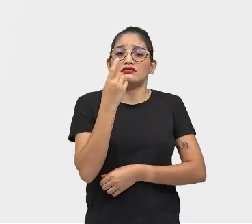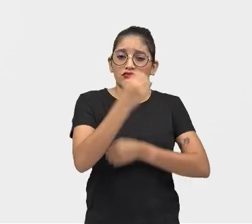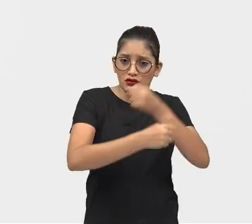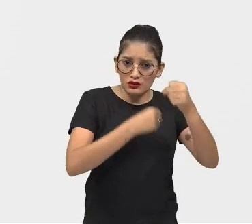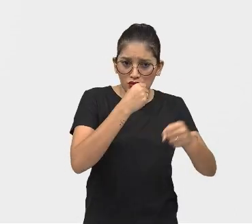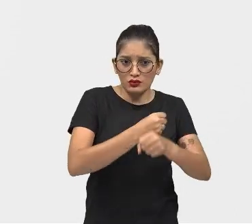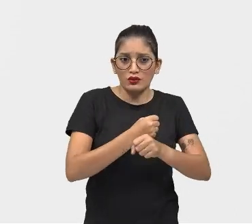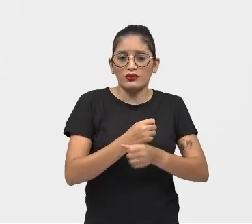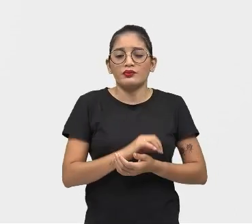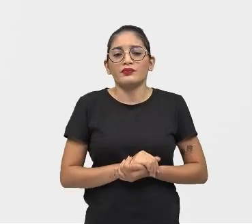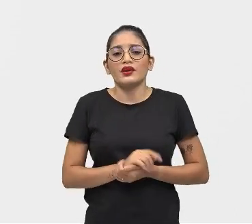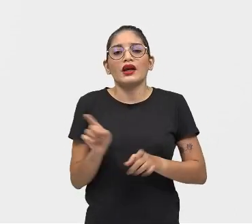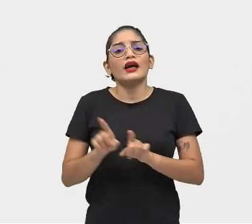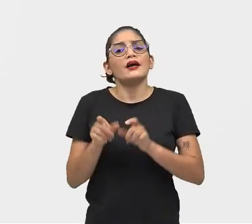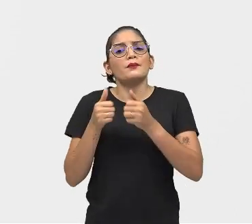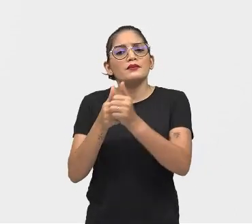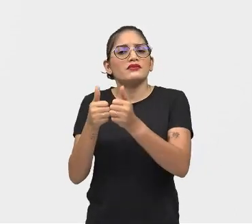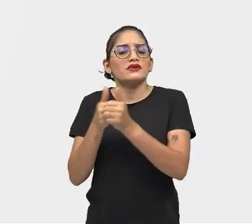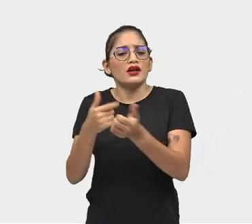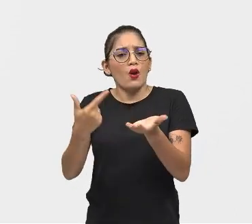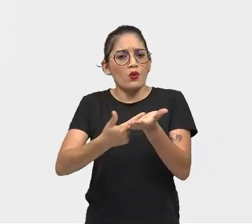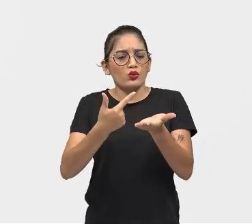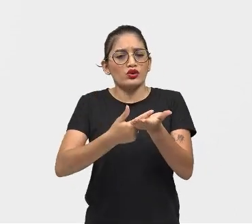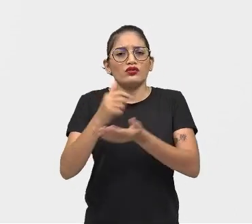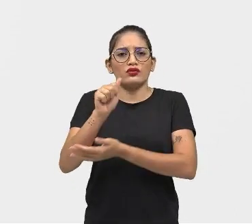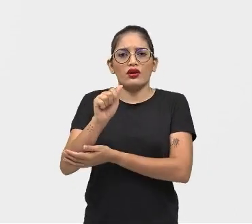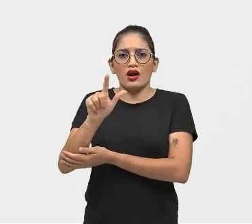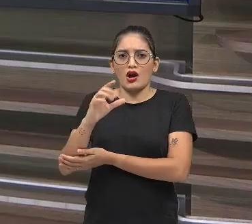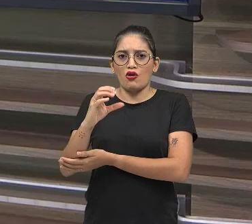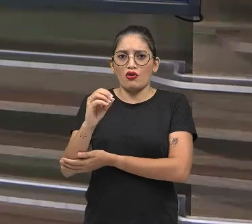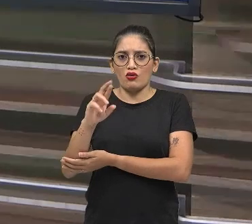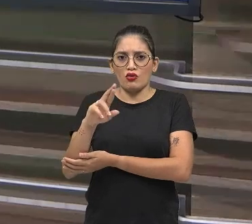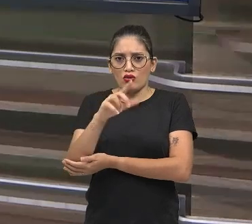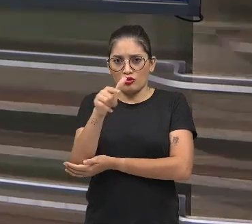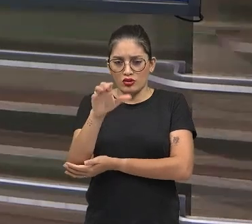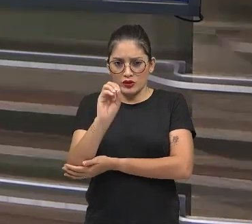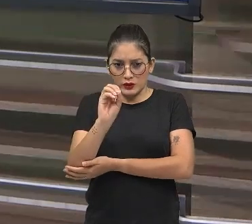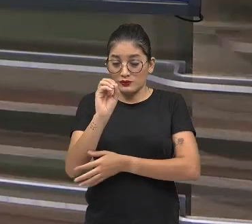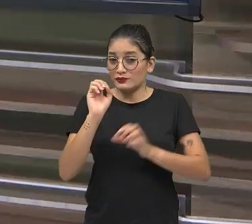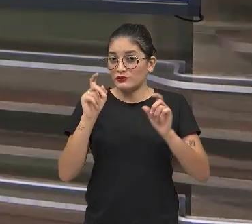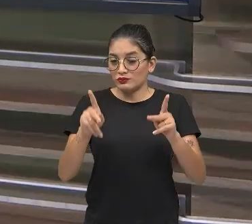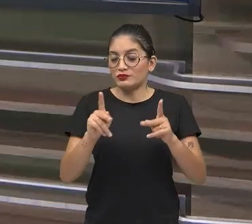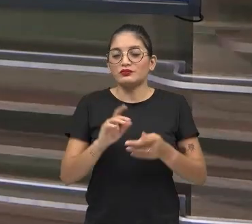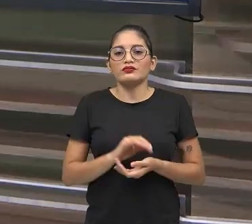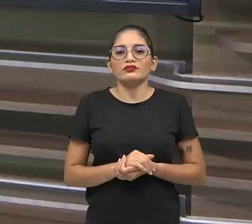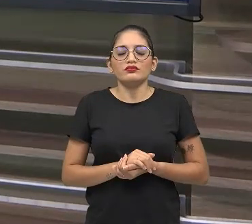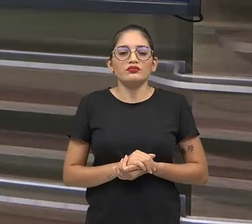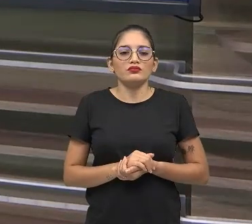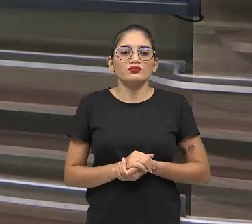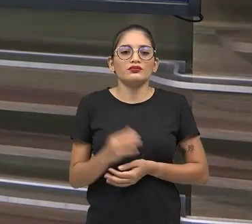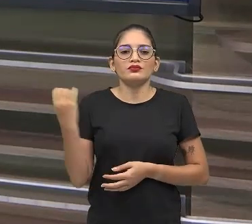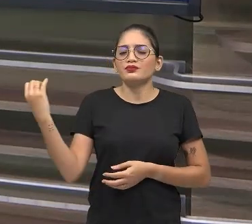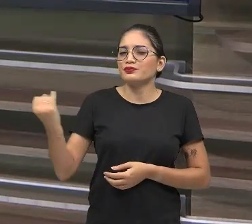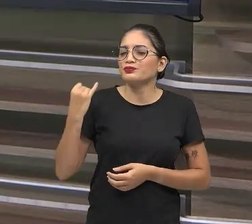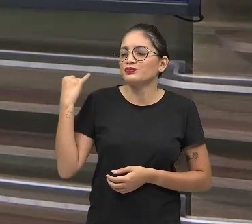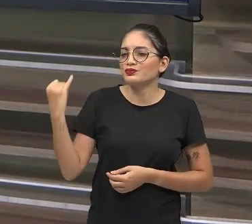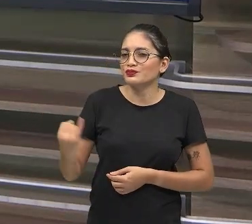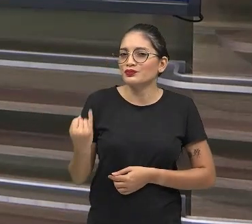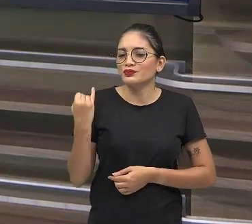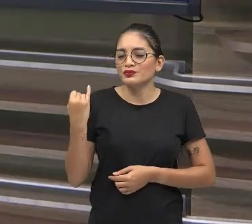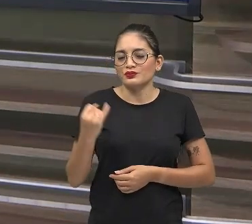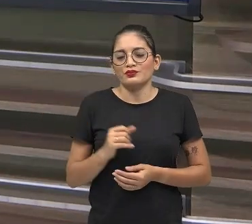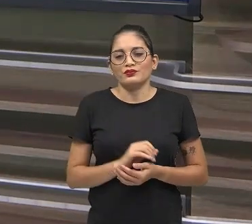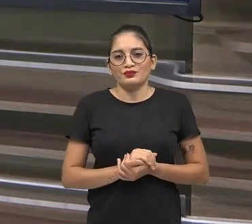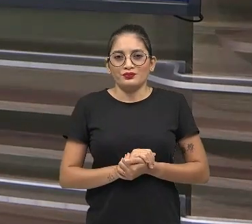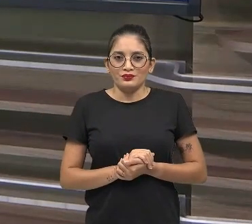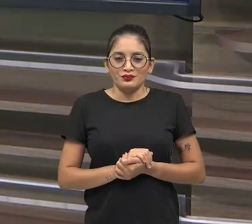seguimento ao Corão, certo? Pessoal, é importante que nós